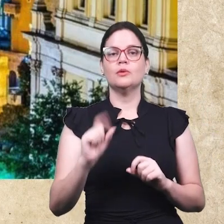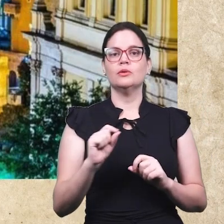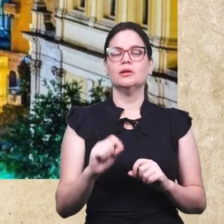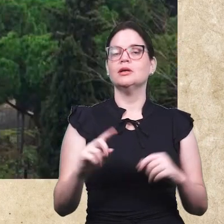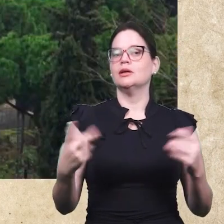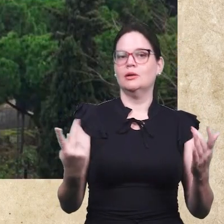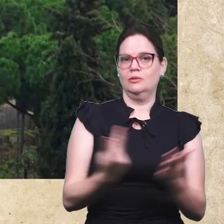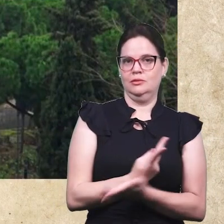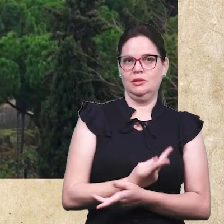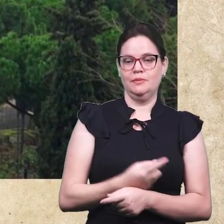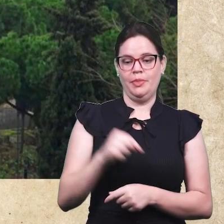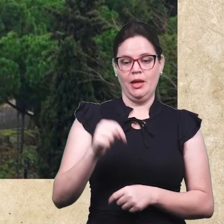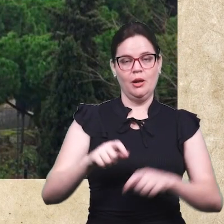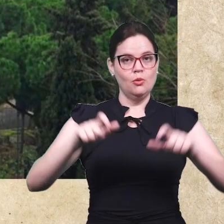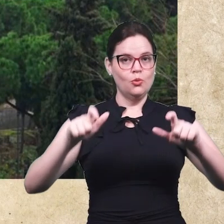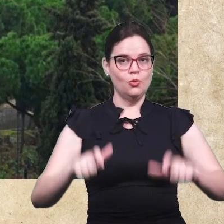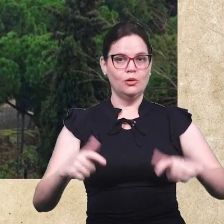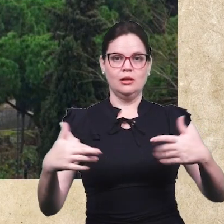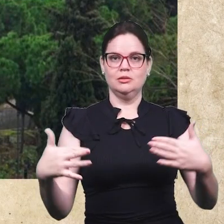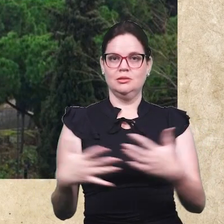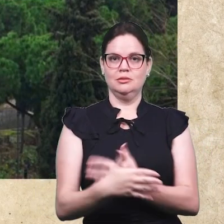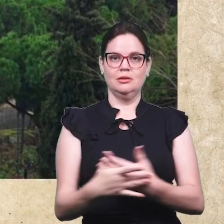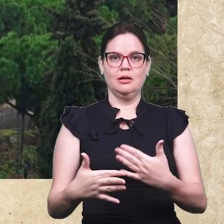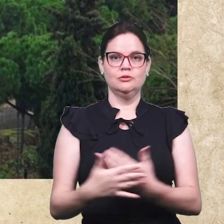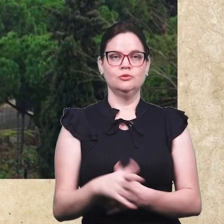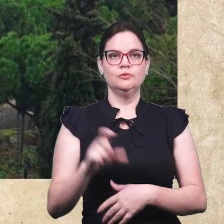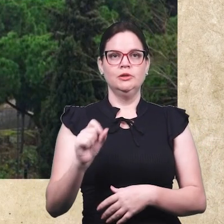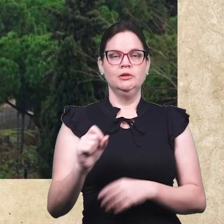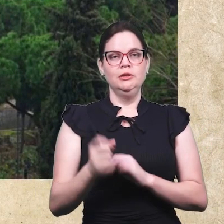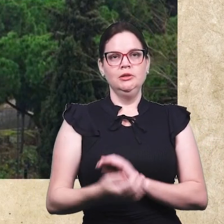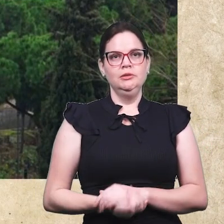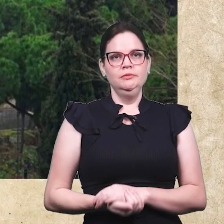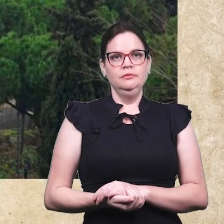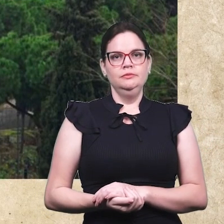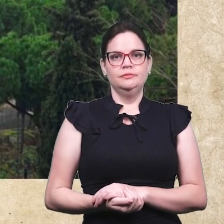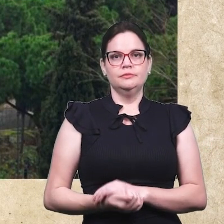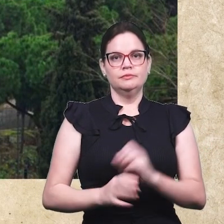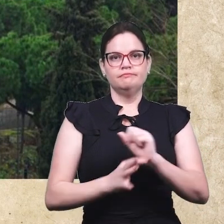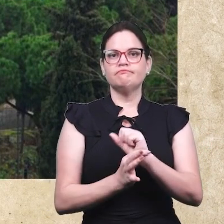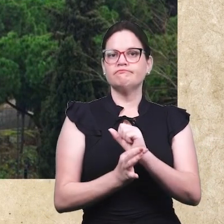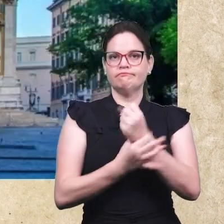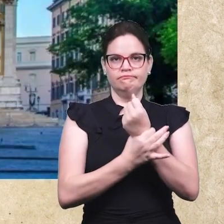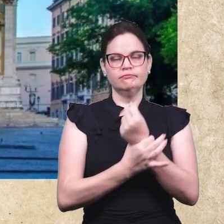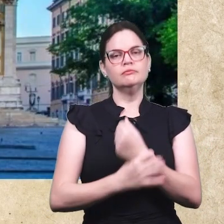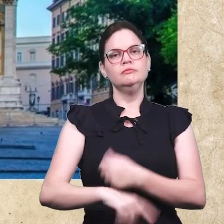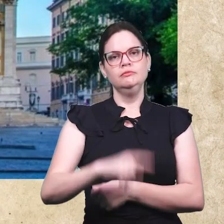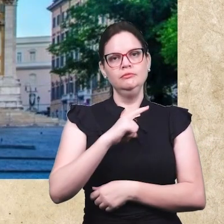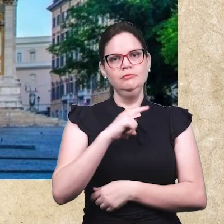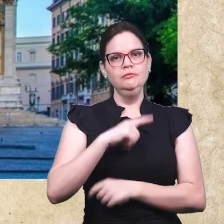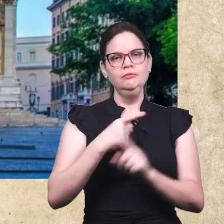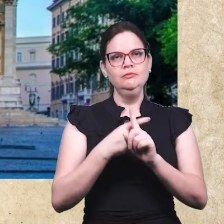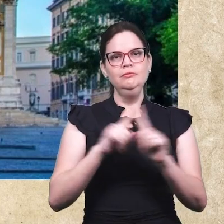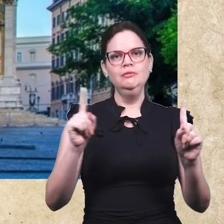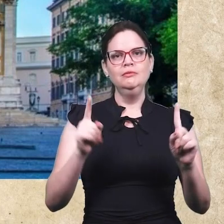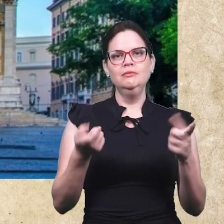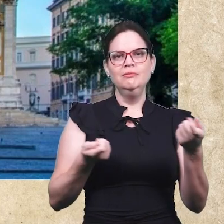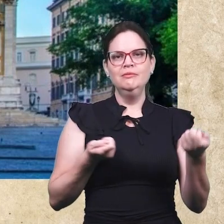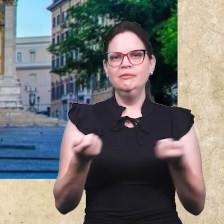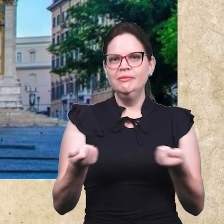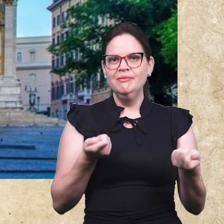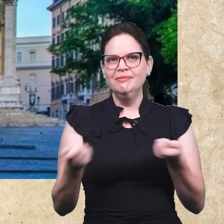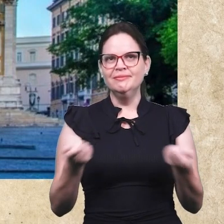que estrategicamente uma cidade, não é, que tinha uma certa segurança, mas que